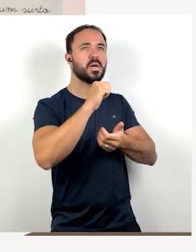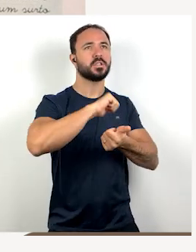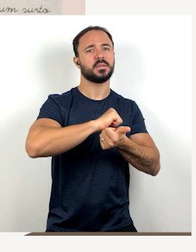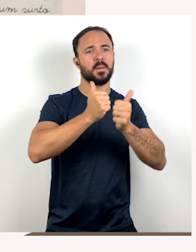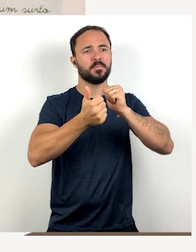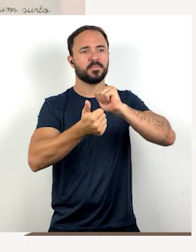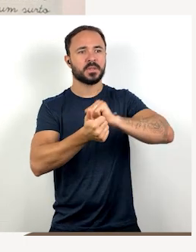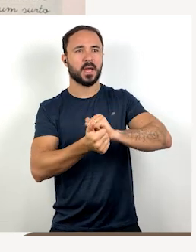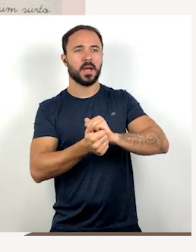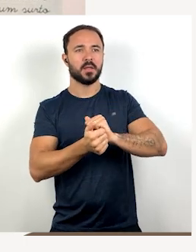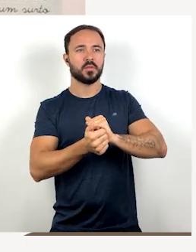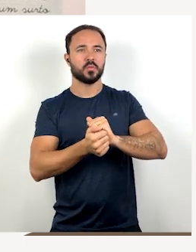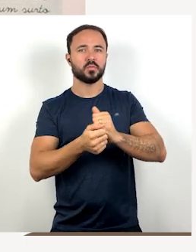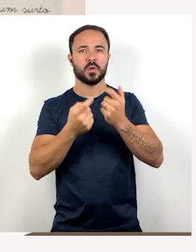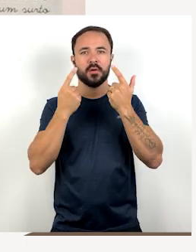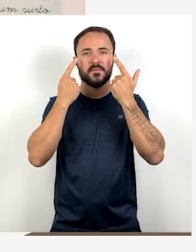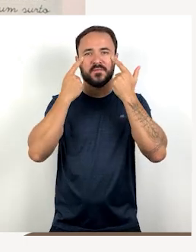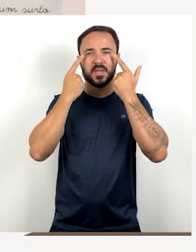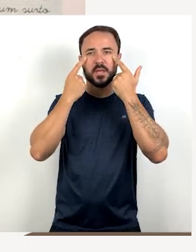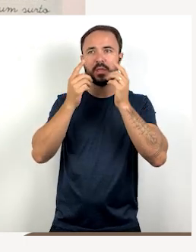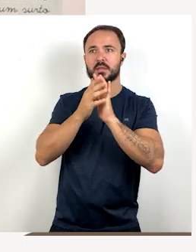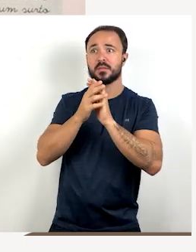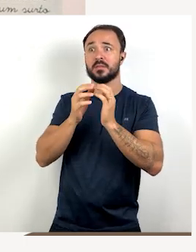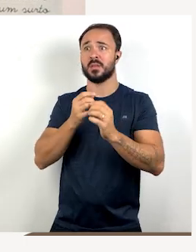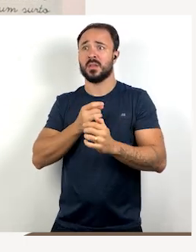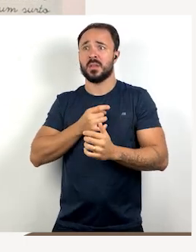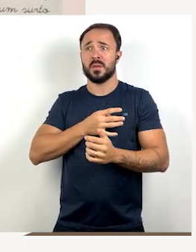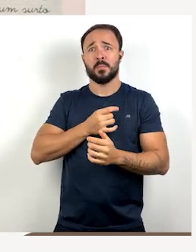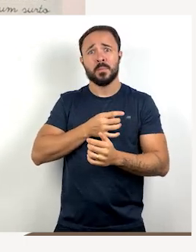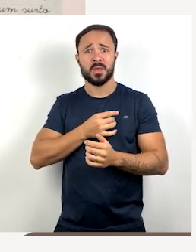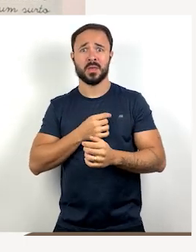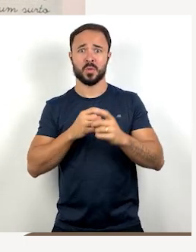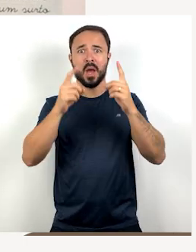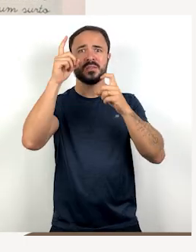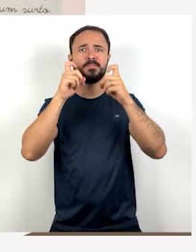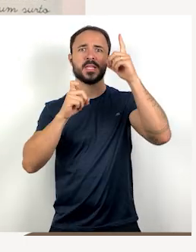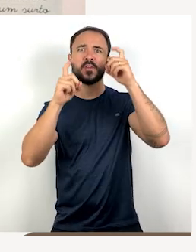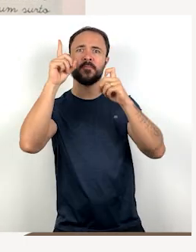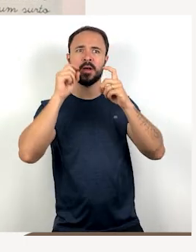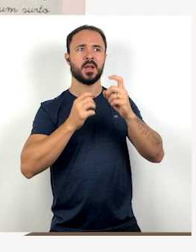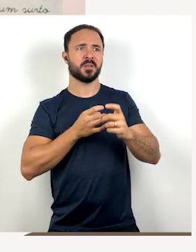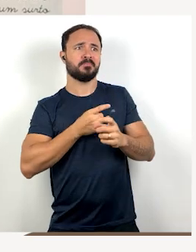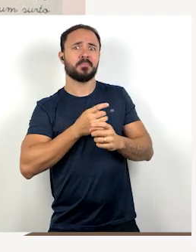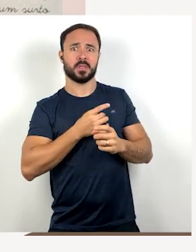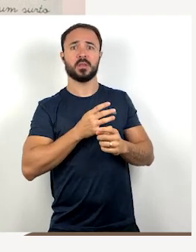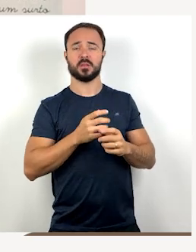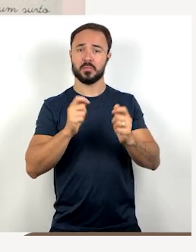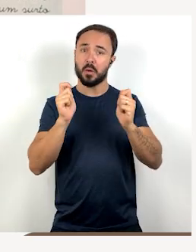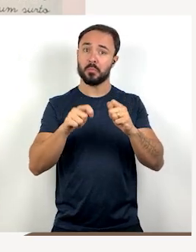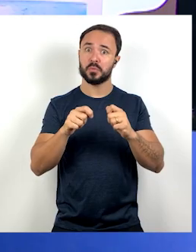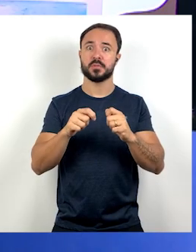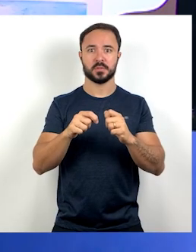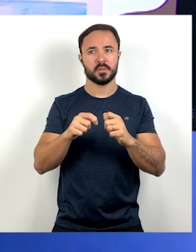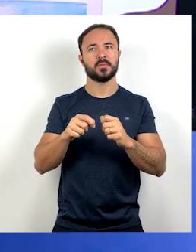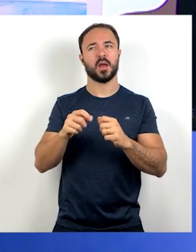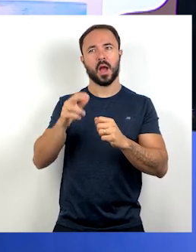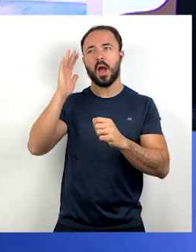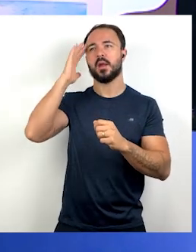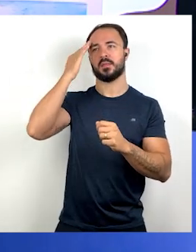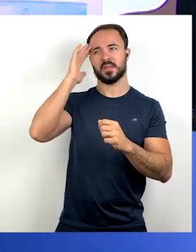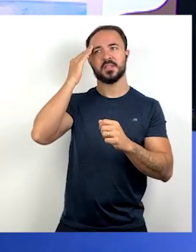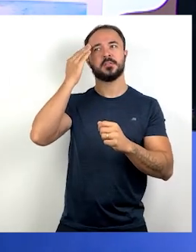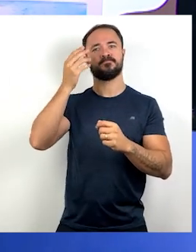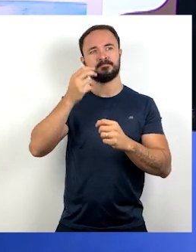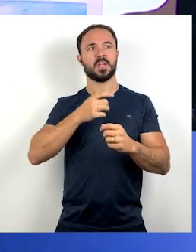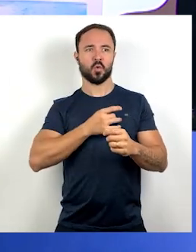Todos os olhares são medrosos, a sobrancelha representa isso aqui muito bem também. E